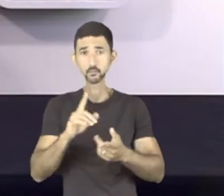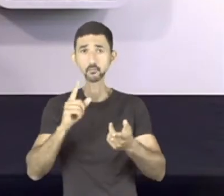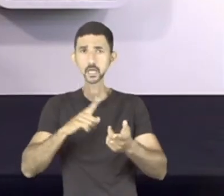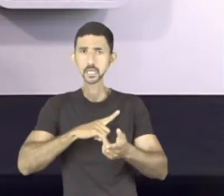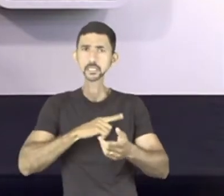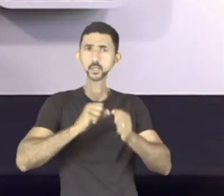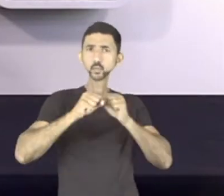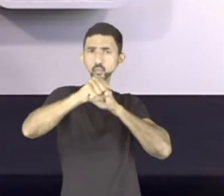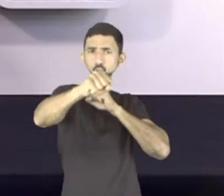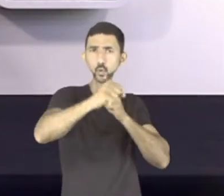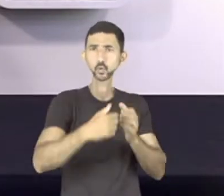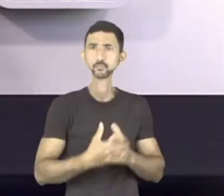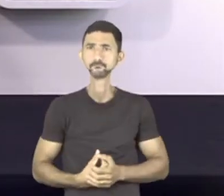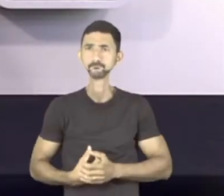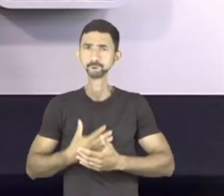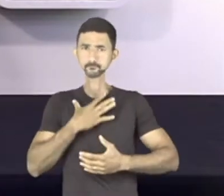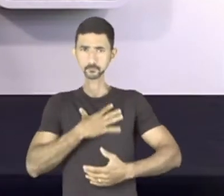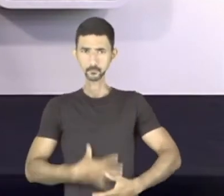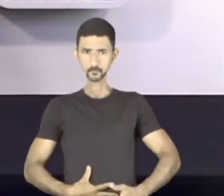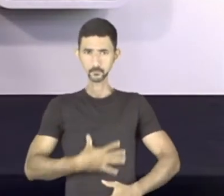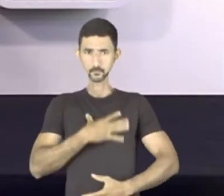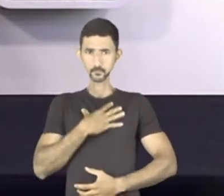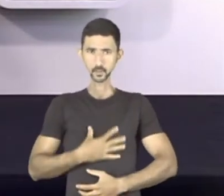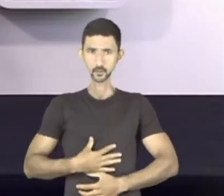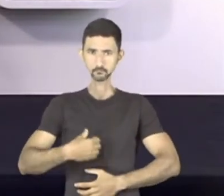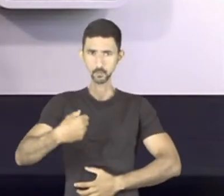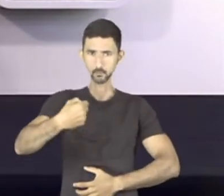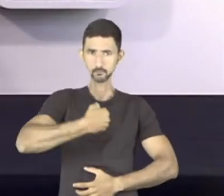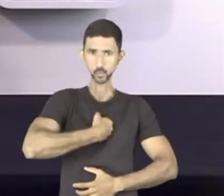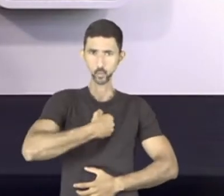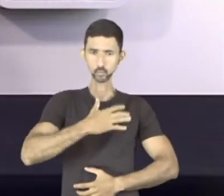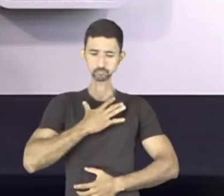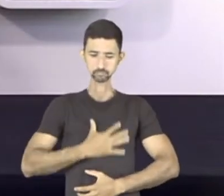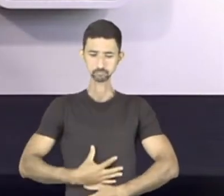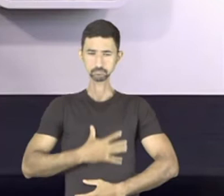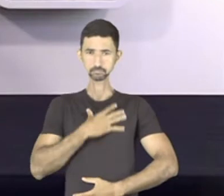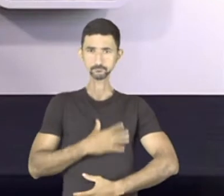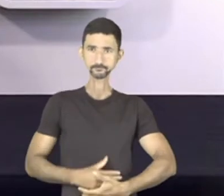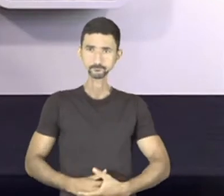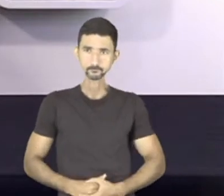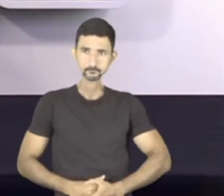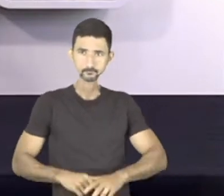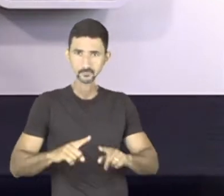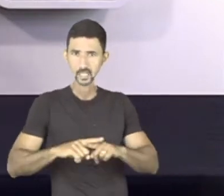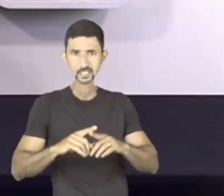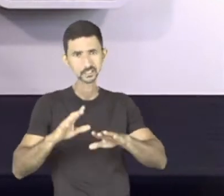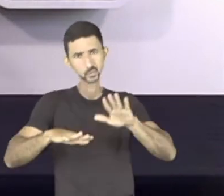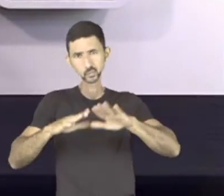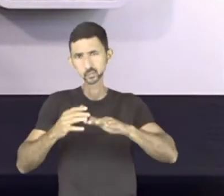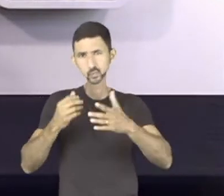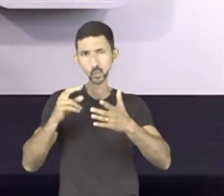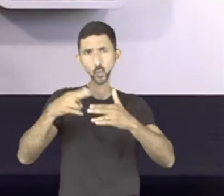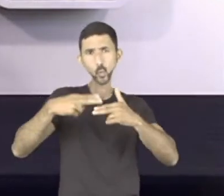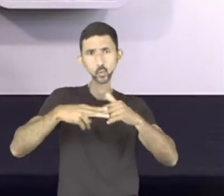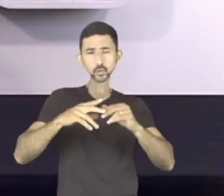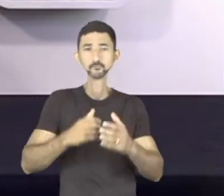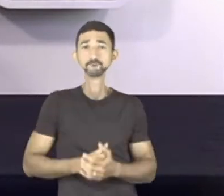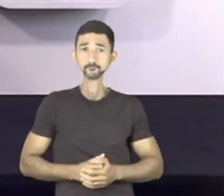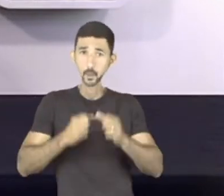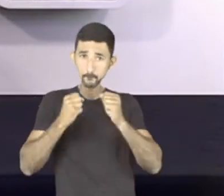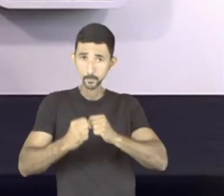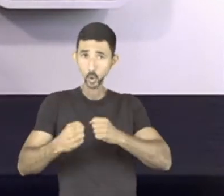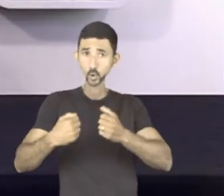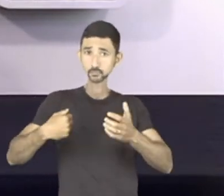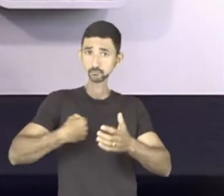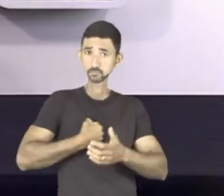soco, que é dado na região do tórax, na região do tronco, mas ele é menos comum, só que ele é válido